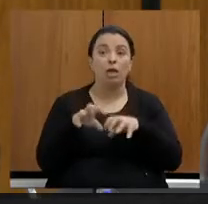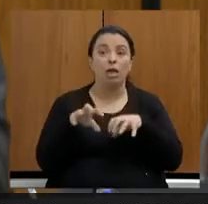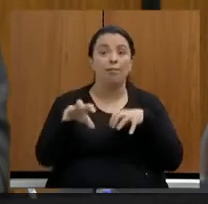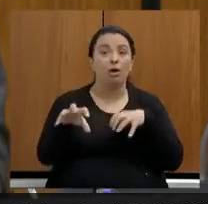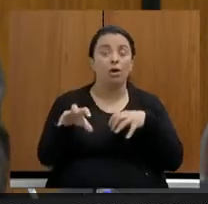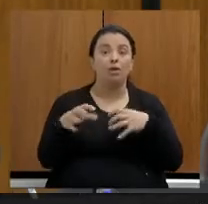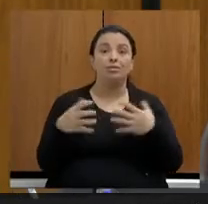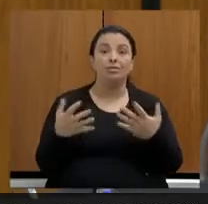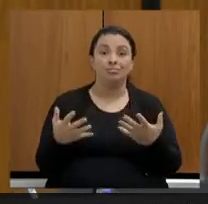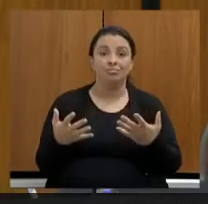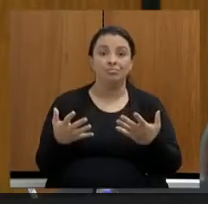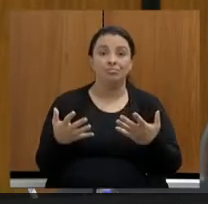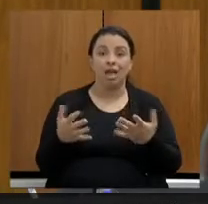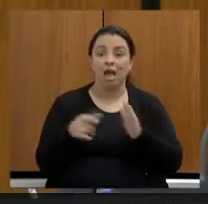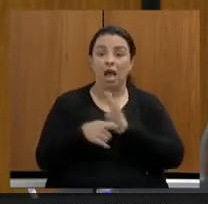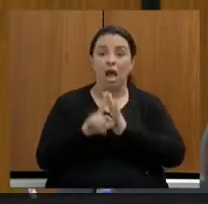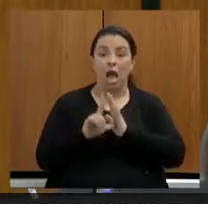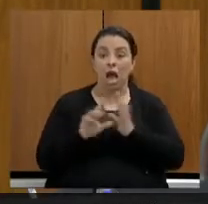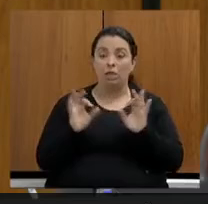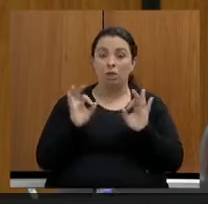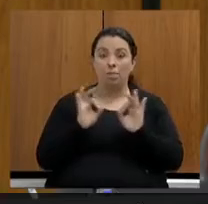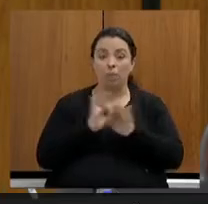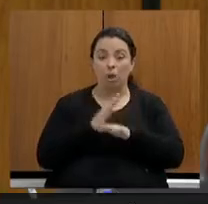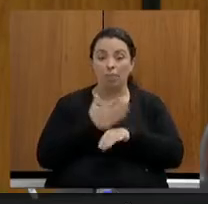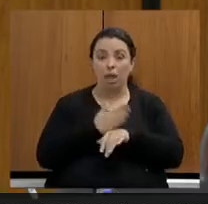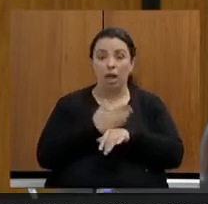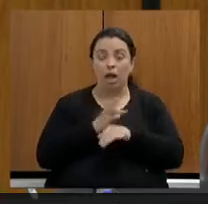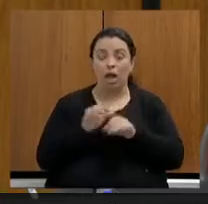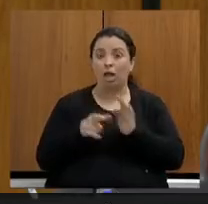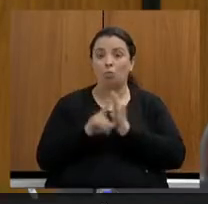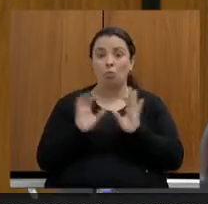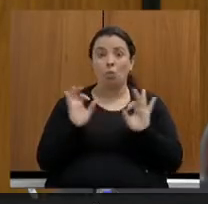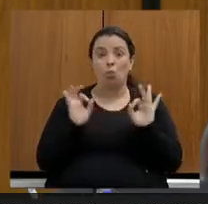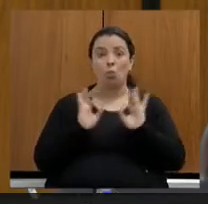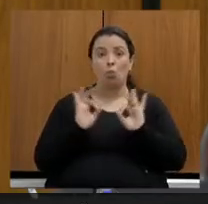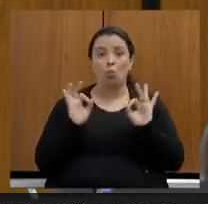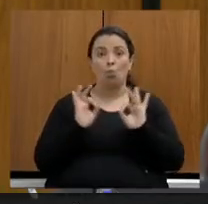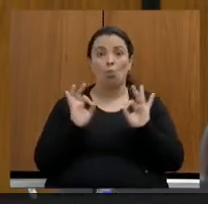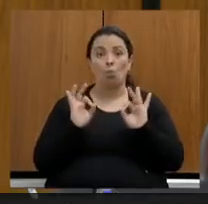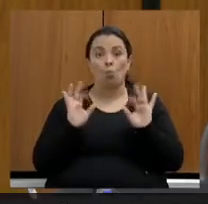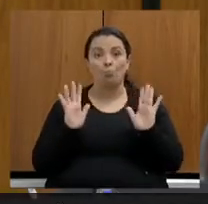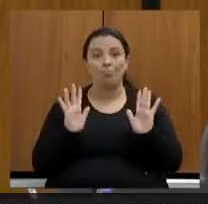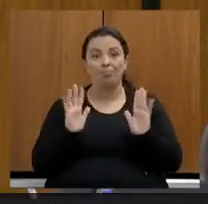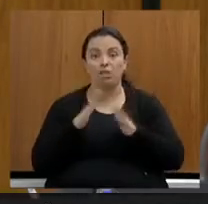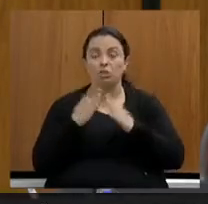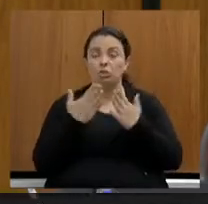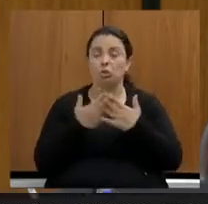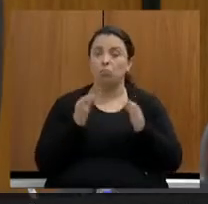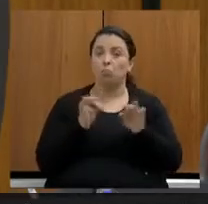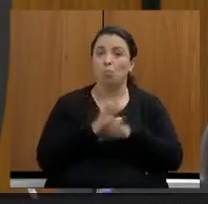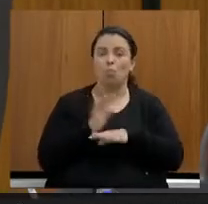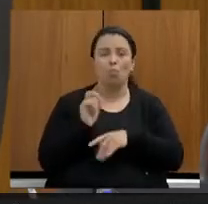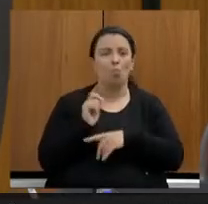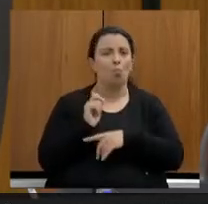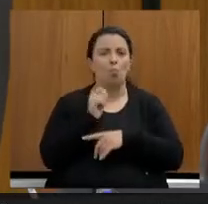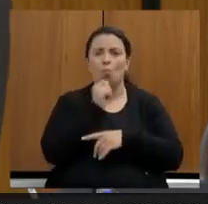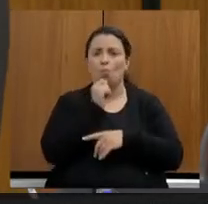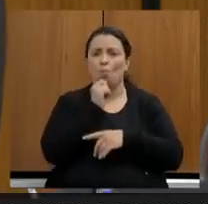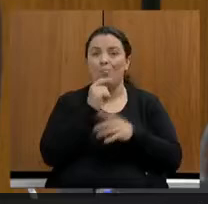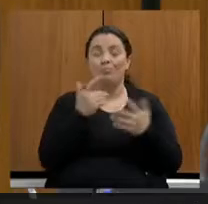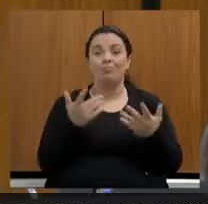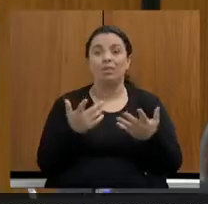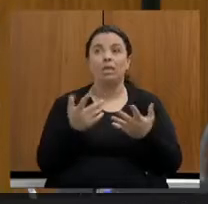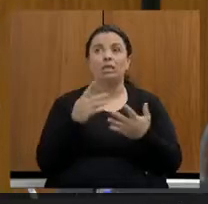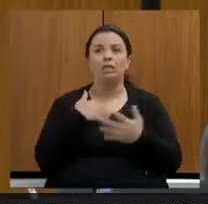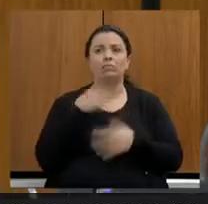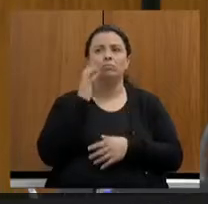ninguém estava preparado para isso nem uma escola estava preparada para isso bom então a gente pode imaginar o que